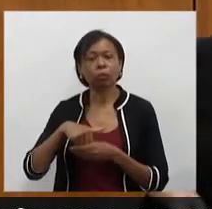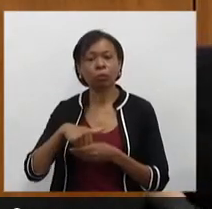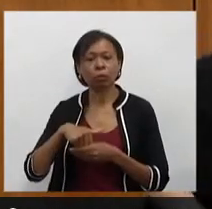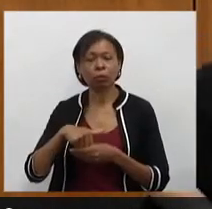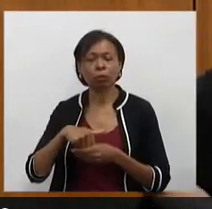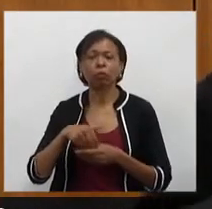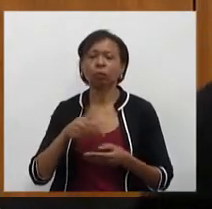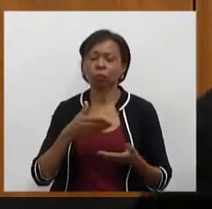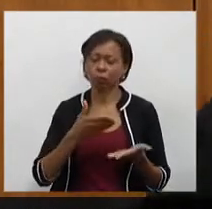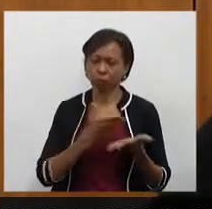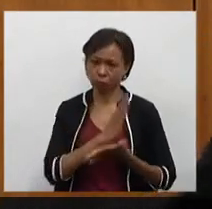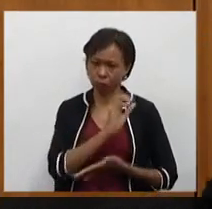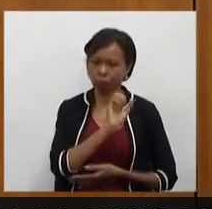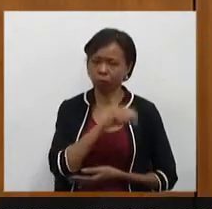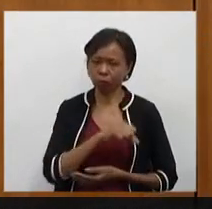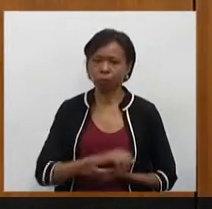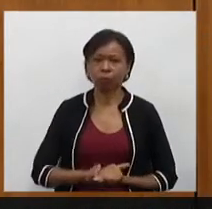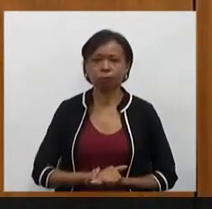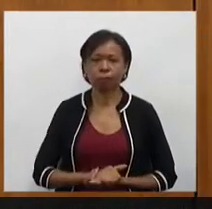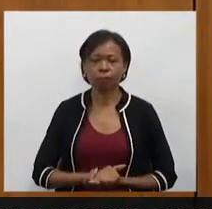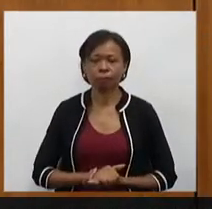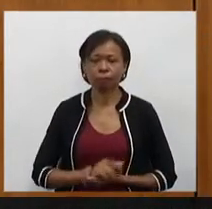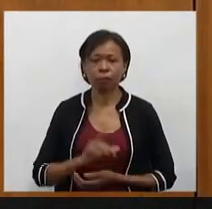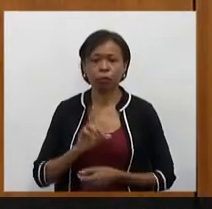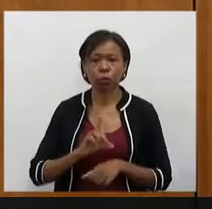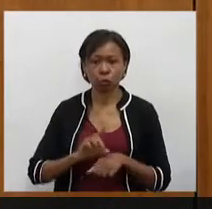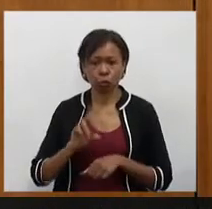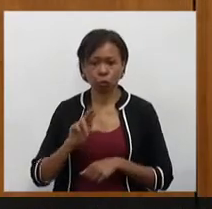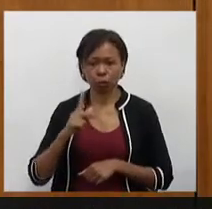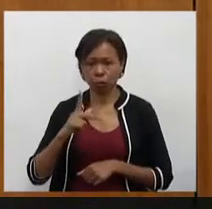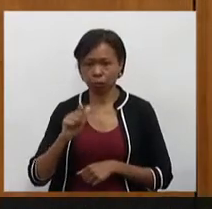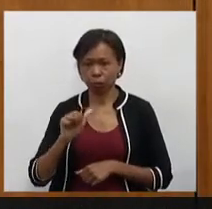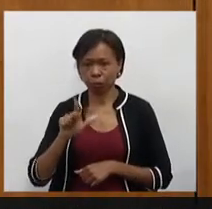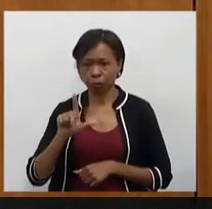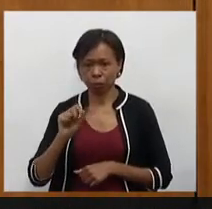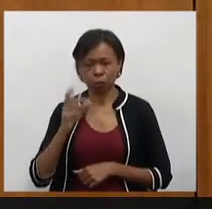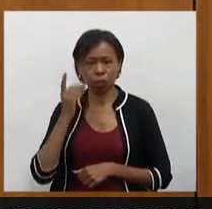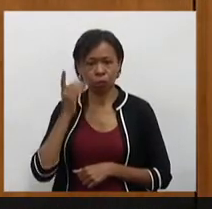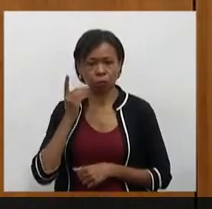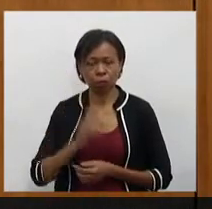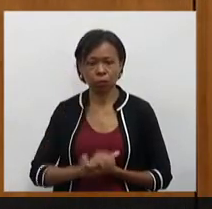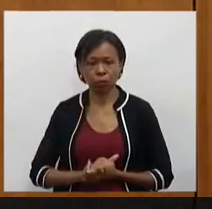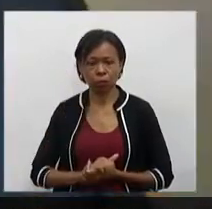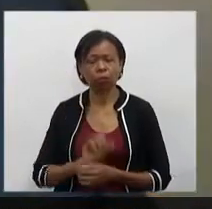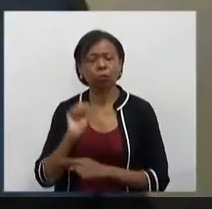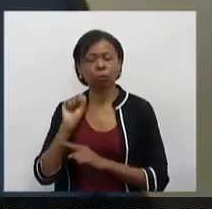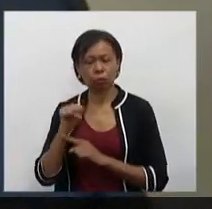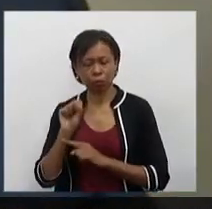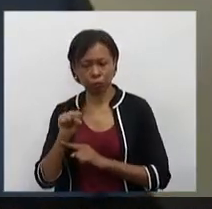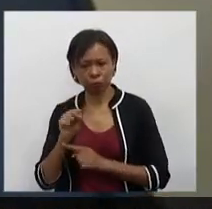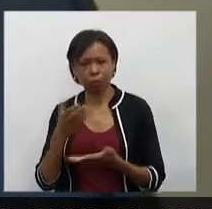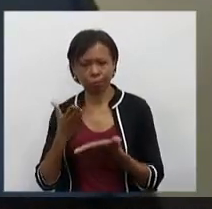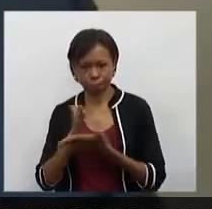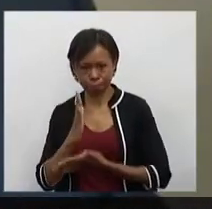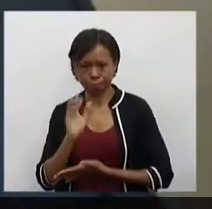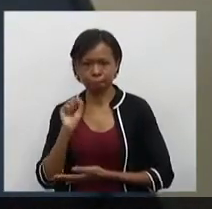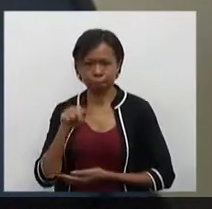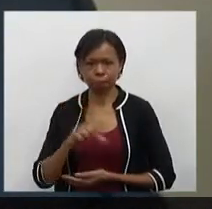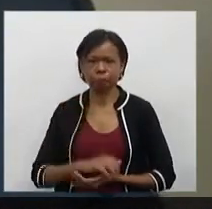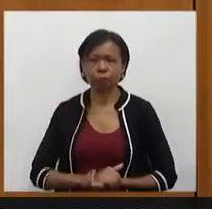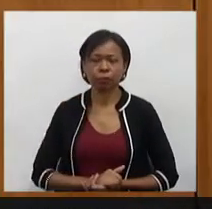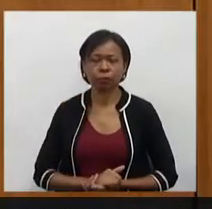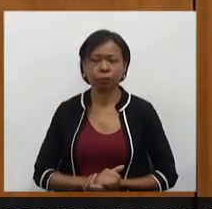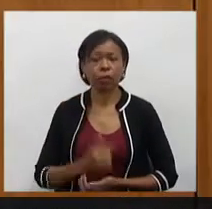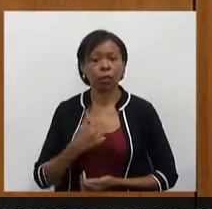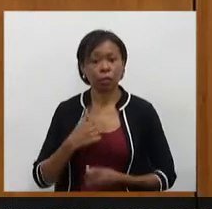aprovação, presidente. Como vota o deputado Dr. Paulo? Voto sim, pela aprovação, senhor presidente. Eu